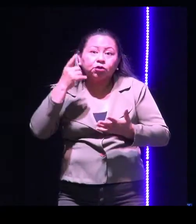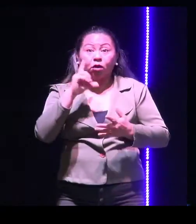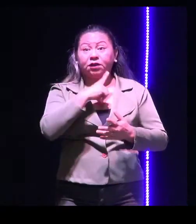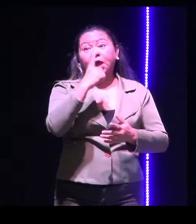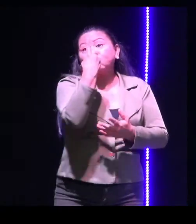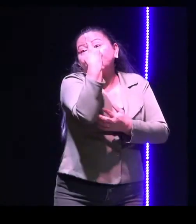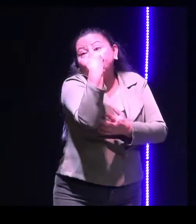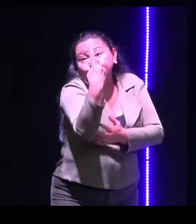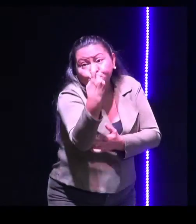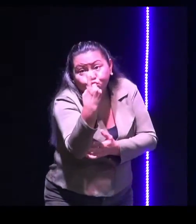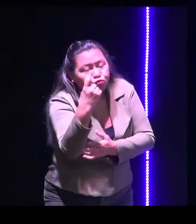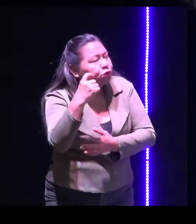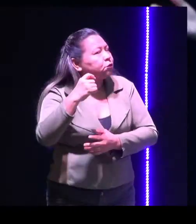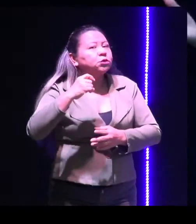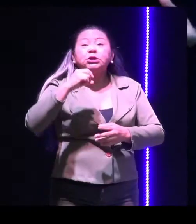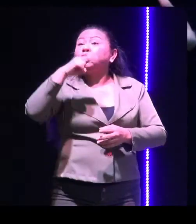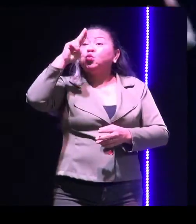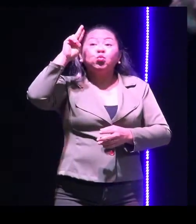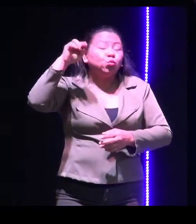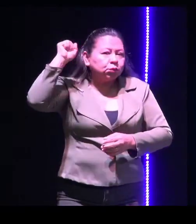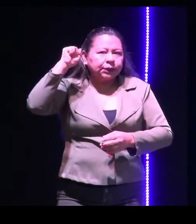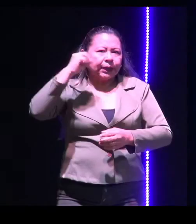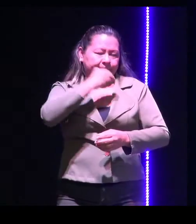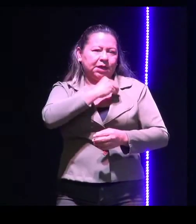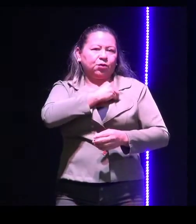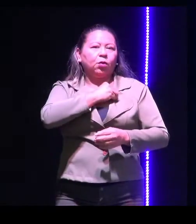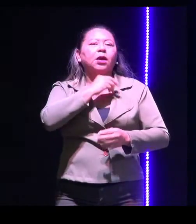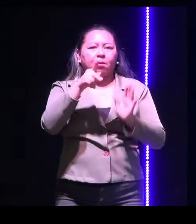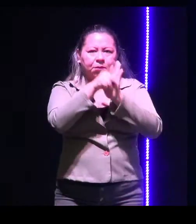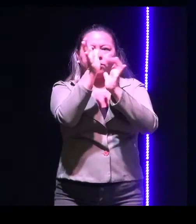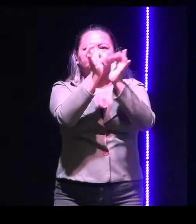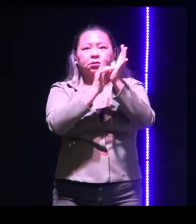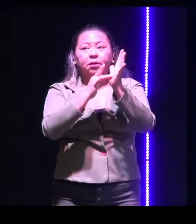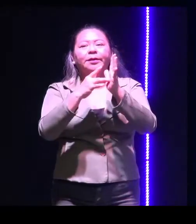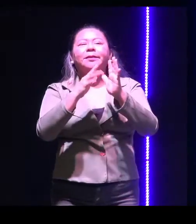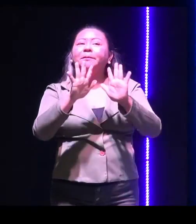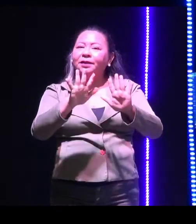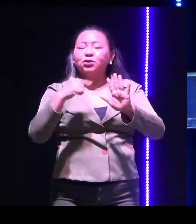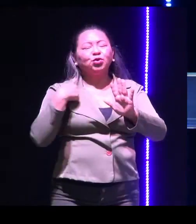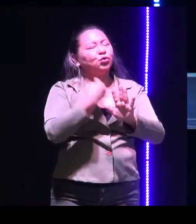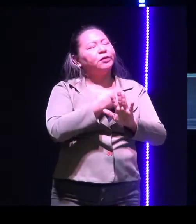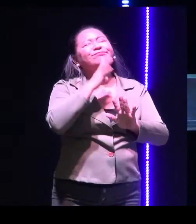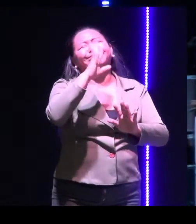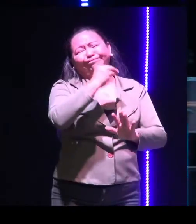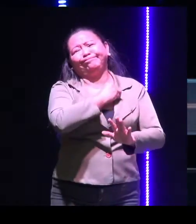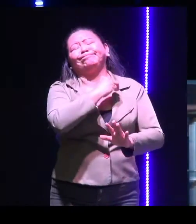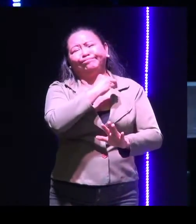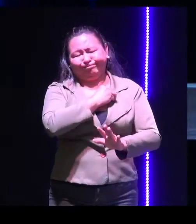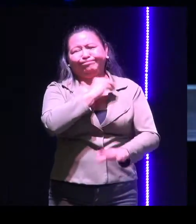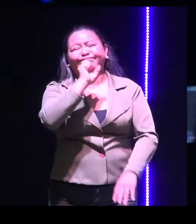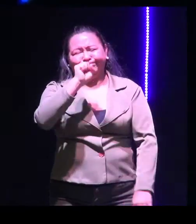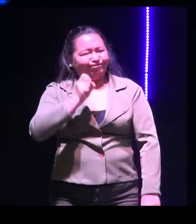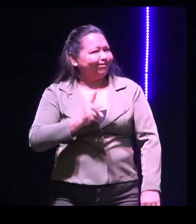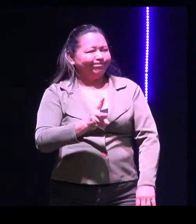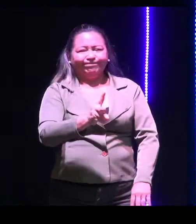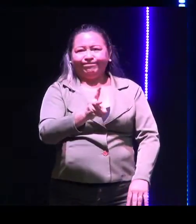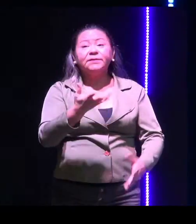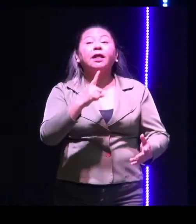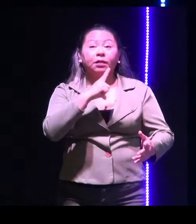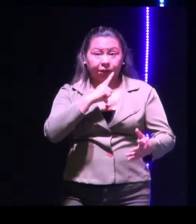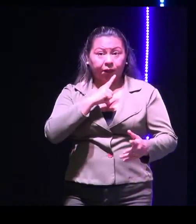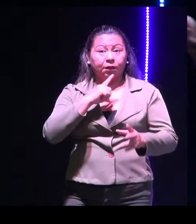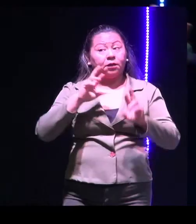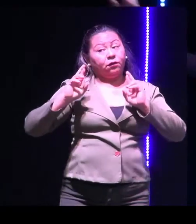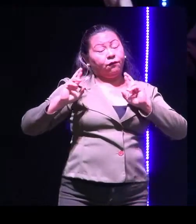um que nunca pecou, que é Jesus, mas todos nós pecamos. Todos nós erramos. Agora, existe